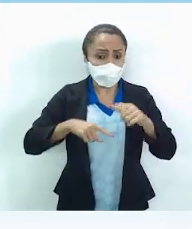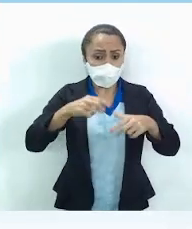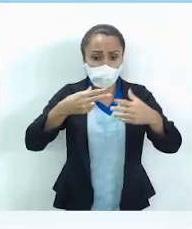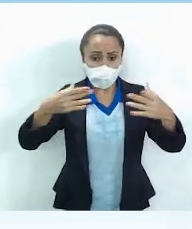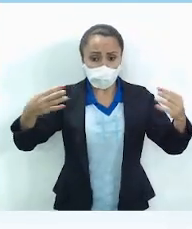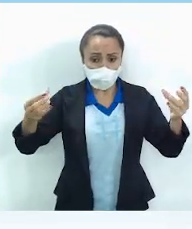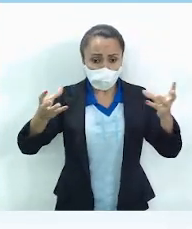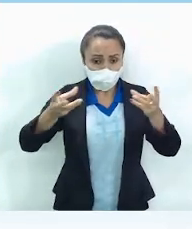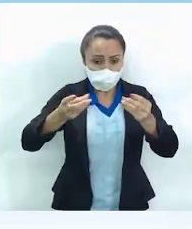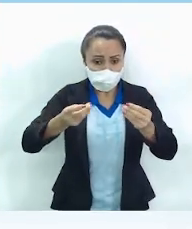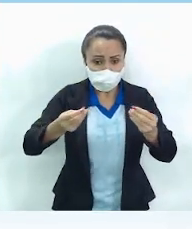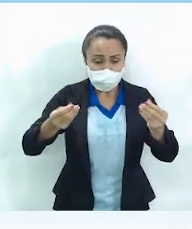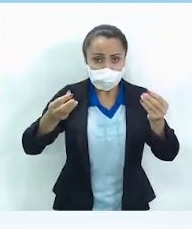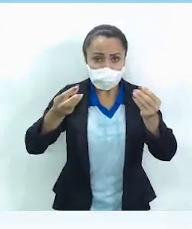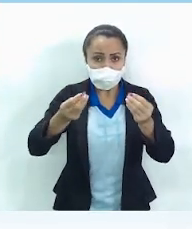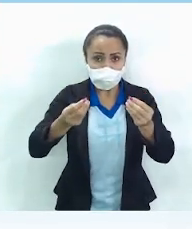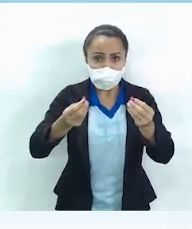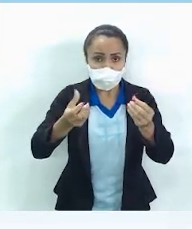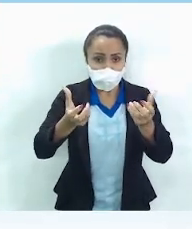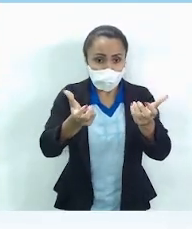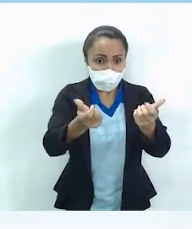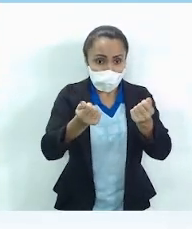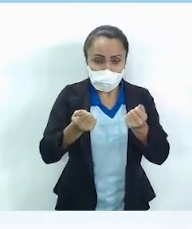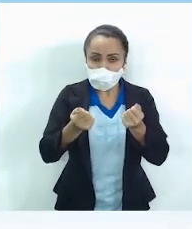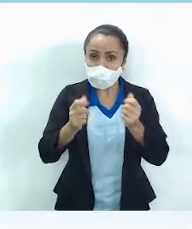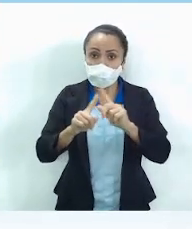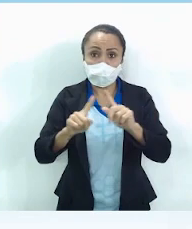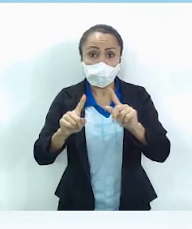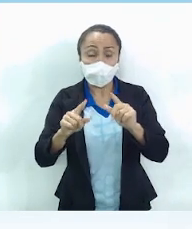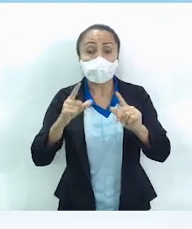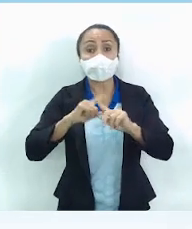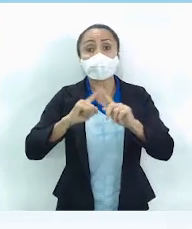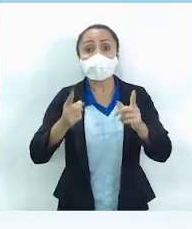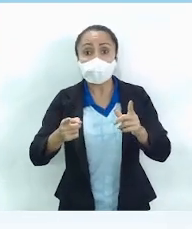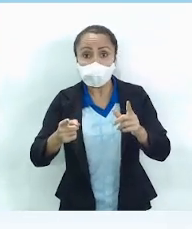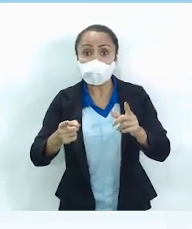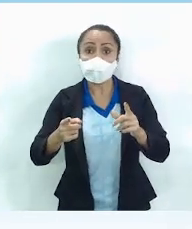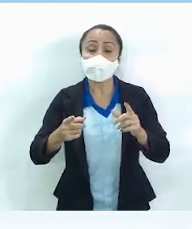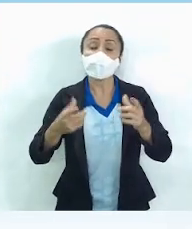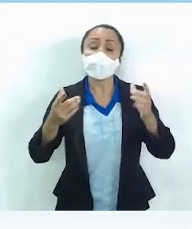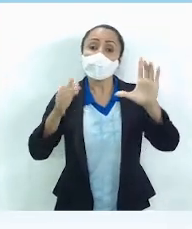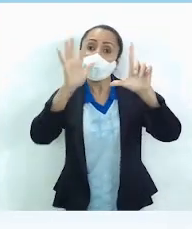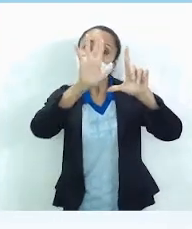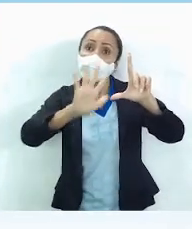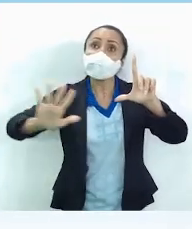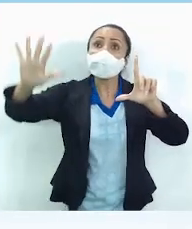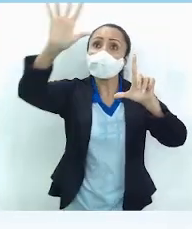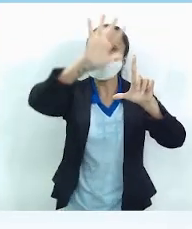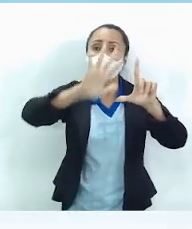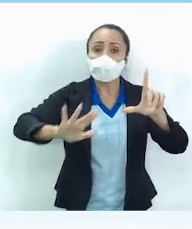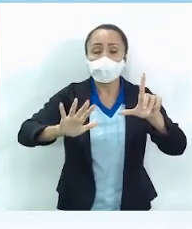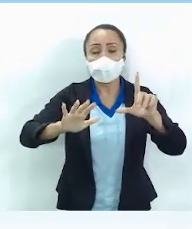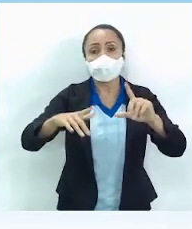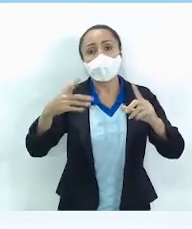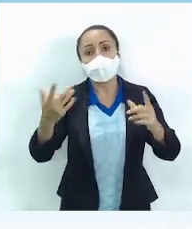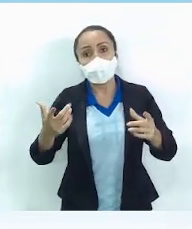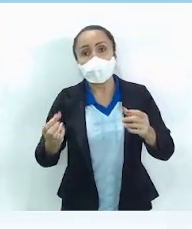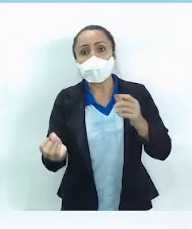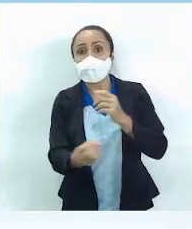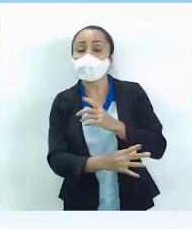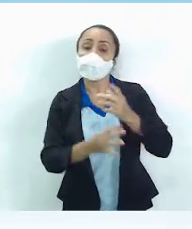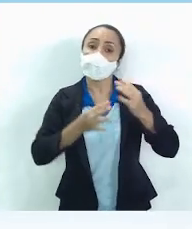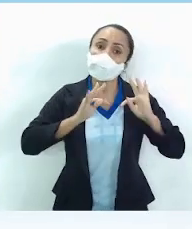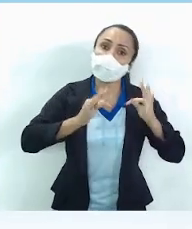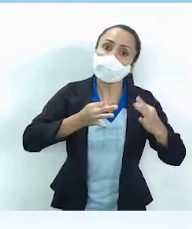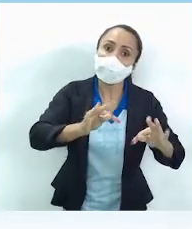físico, mas ela produz uma mídia digital. Isso é a nova tecnologia e a nova indústria. E essas